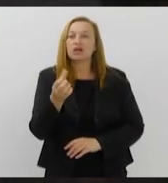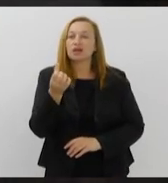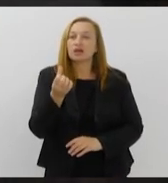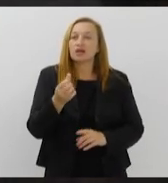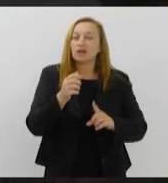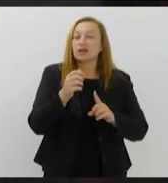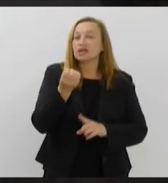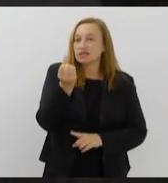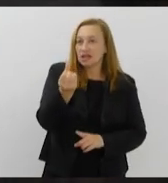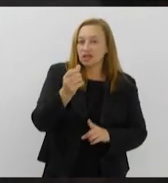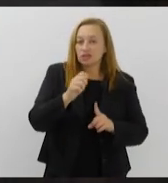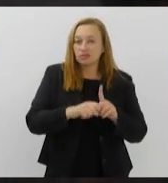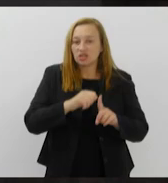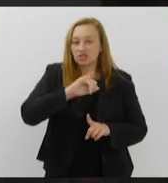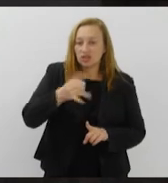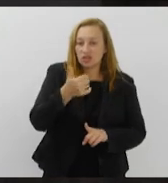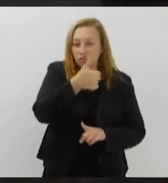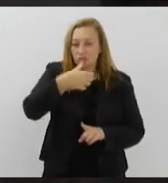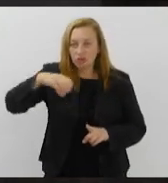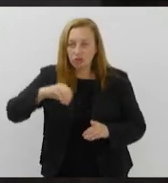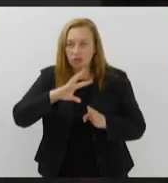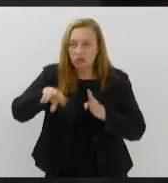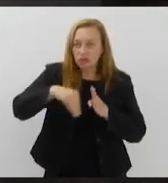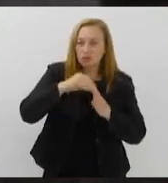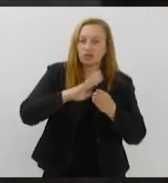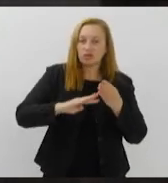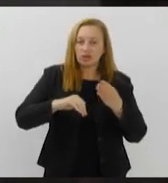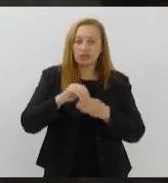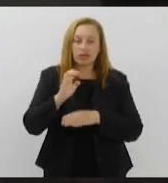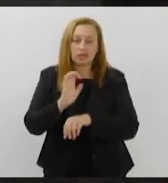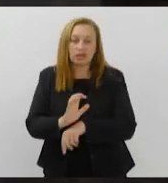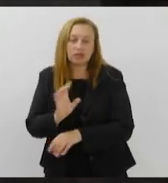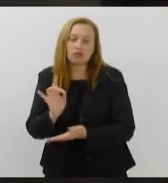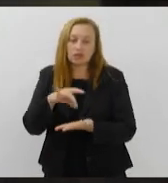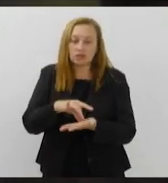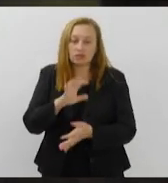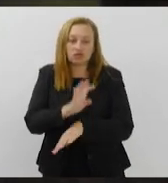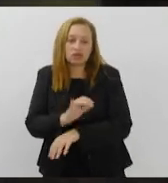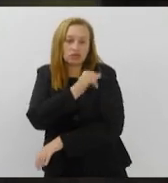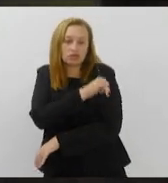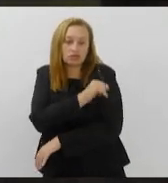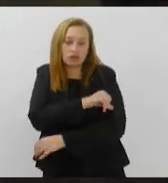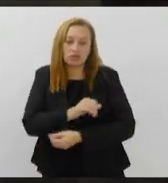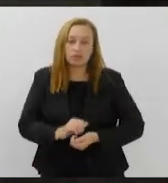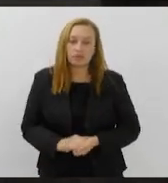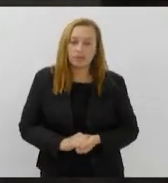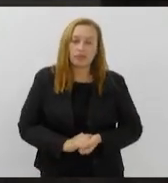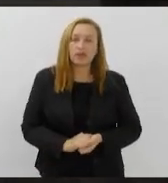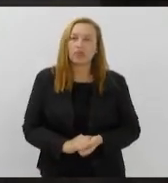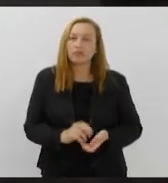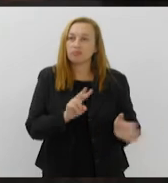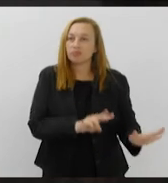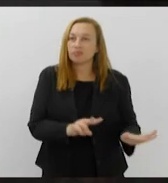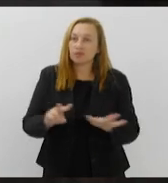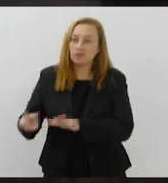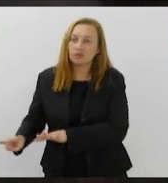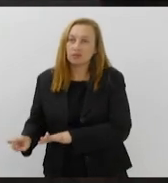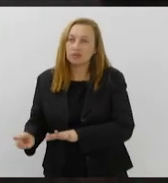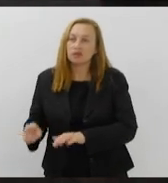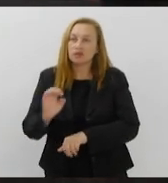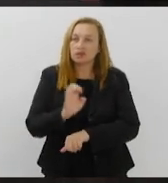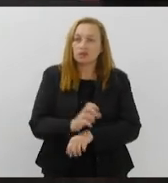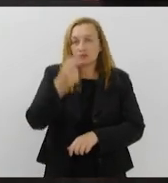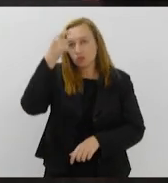de janeiro de 2010, incluindo no calendário oficial do Estado do Rio de Janeiro a Semana Estadual